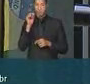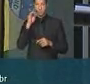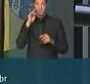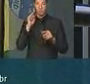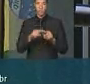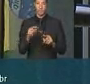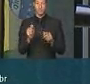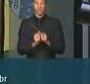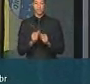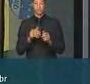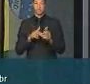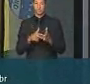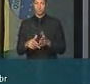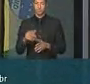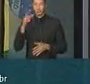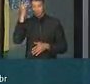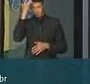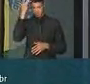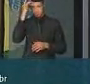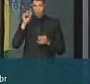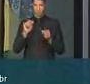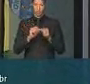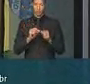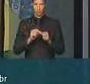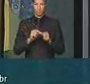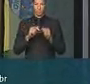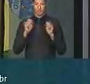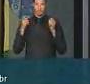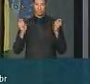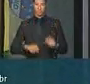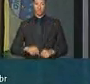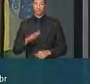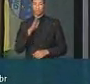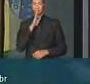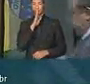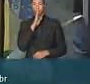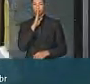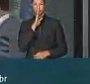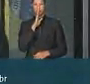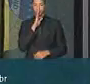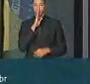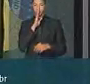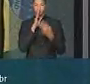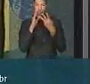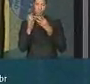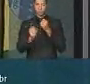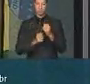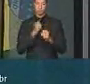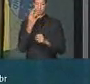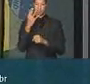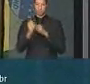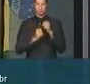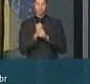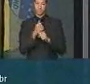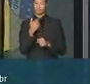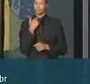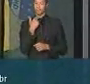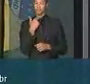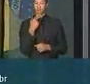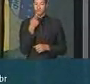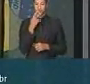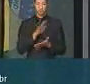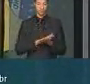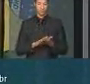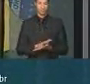concordam com os caminhos absurdos que estão sendo tomados tivessem que ficar calados quatro anos não podemos nem